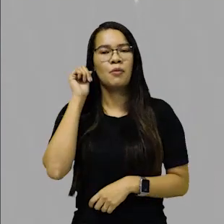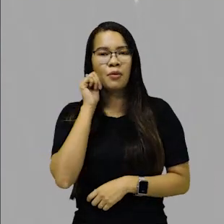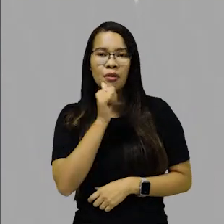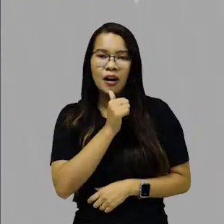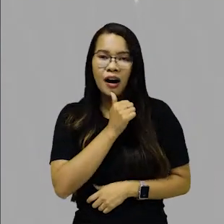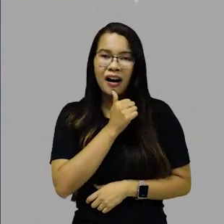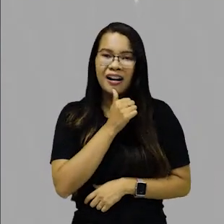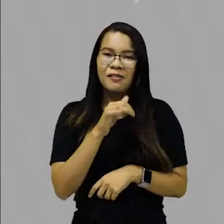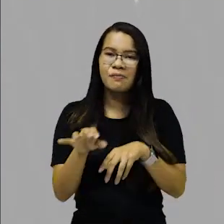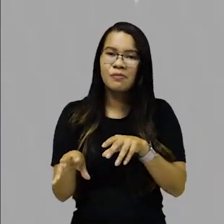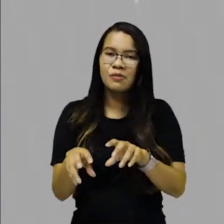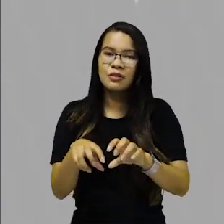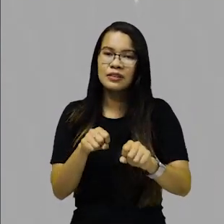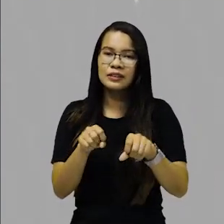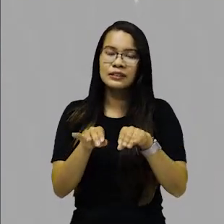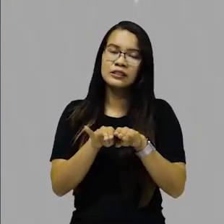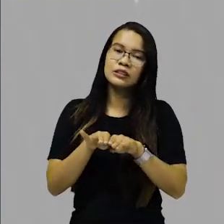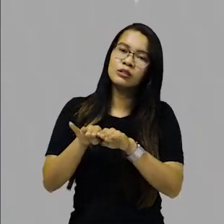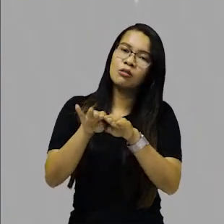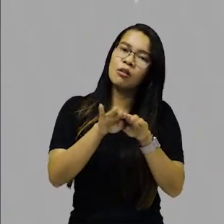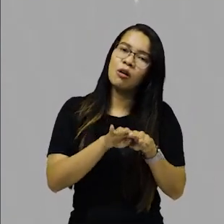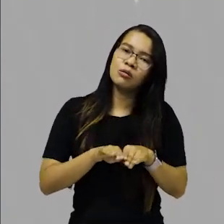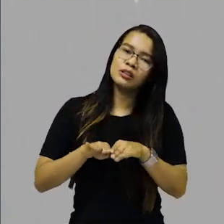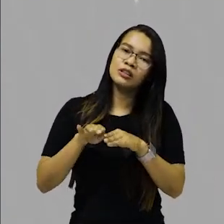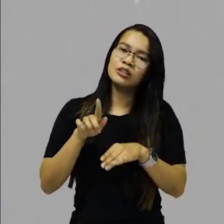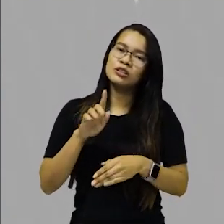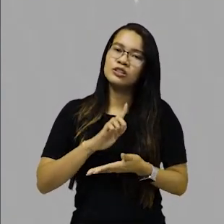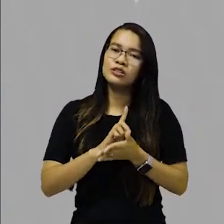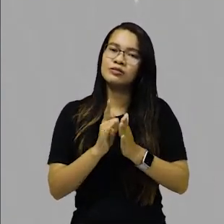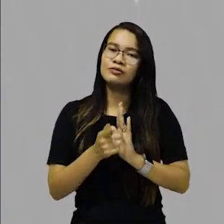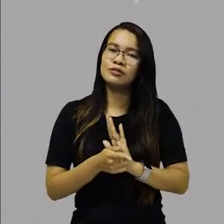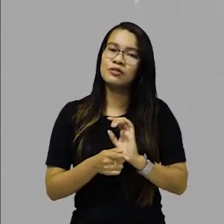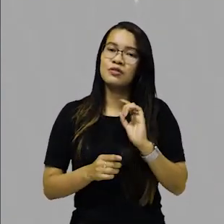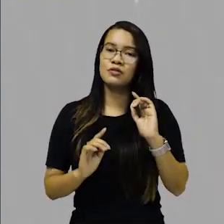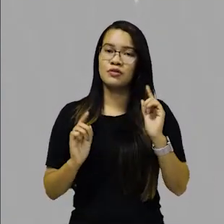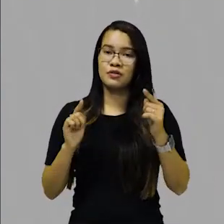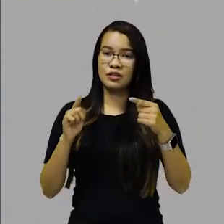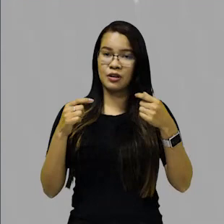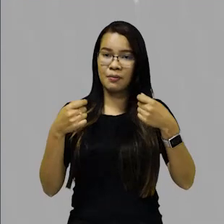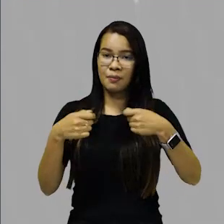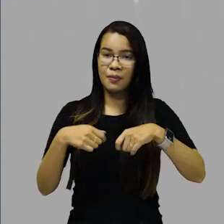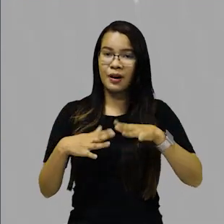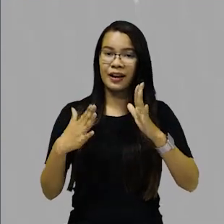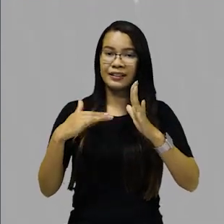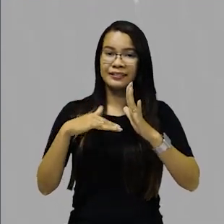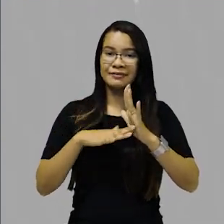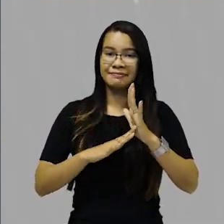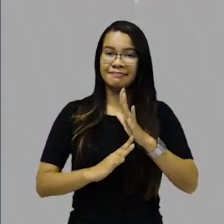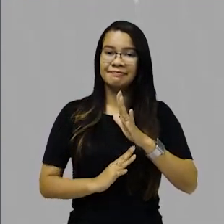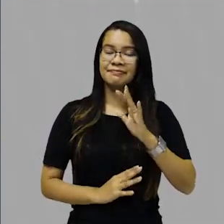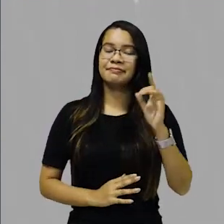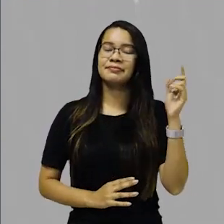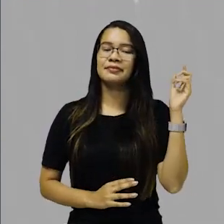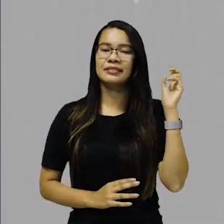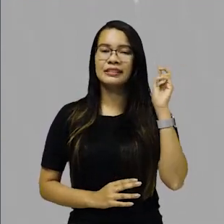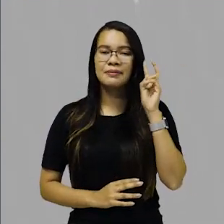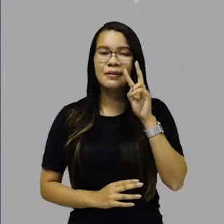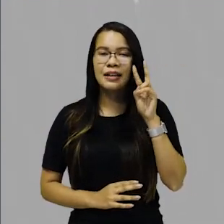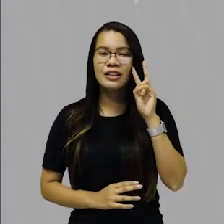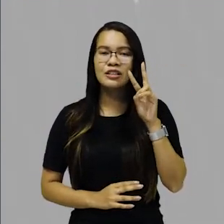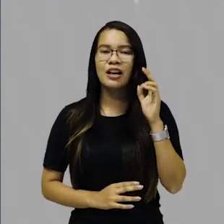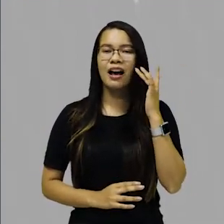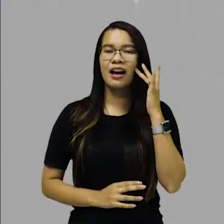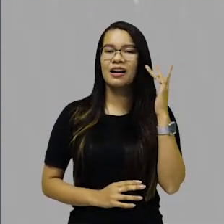gênero. Você pode até trabalhar com a ideia de gênero como algo recente.